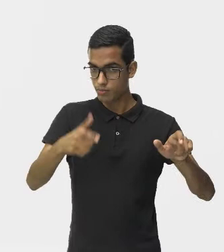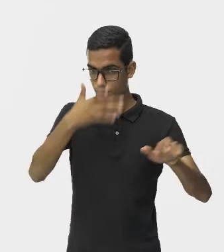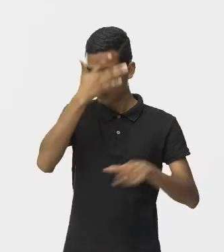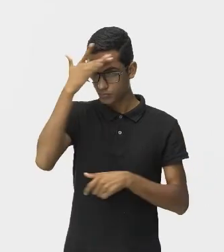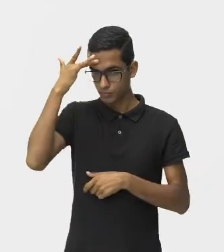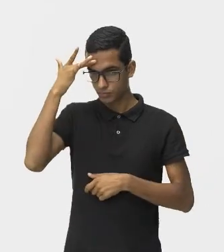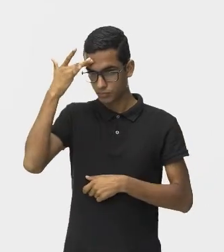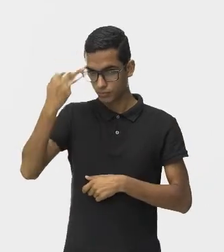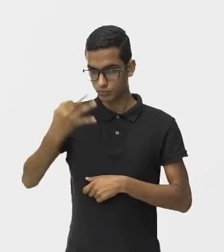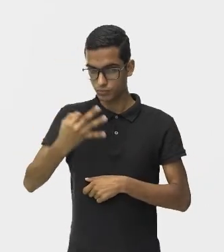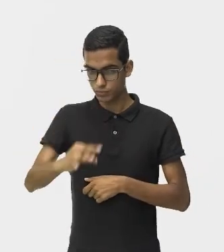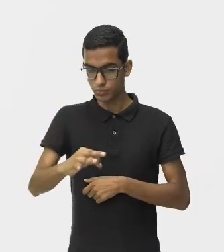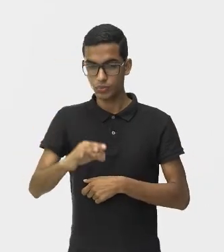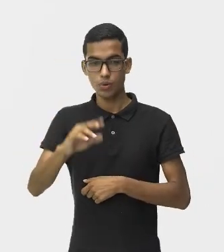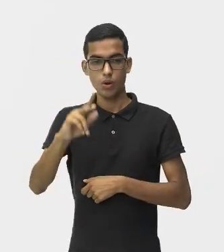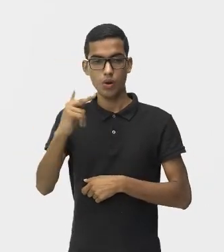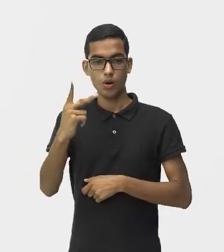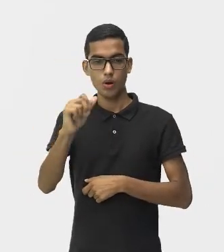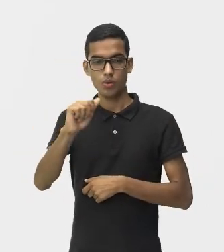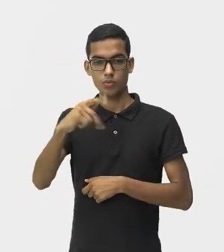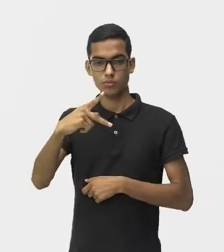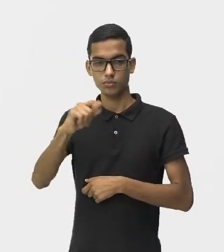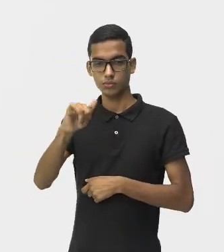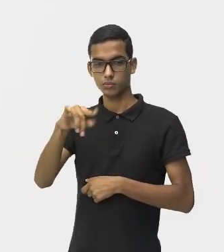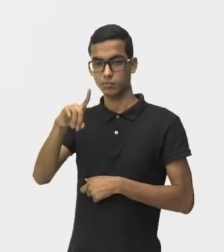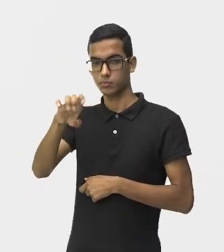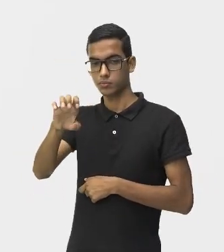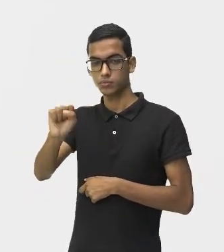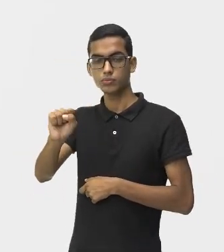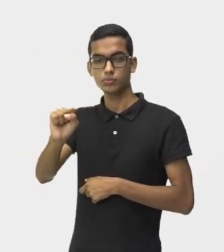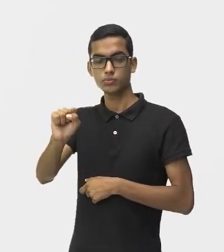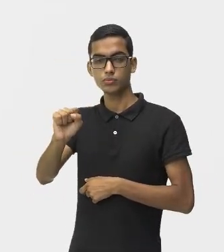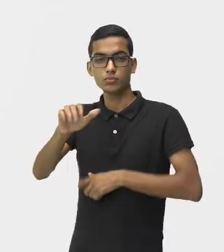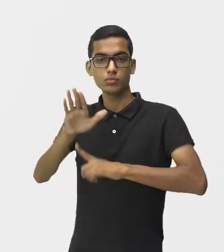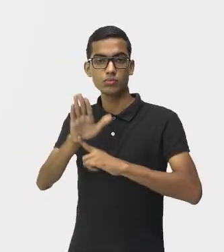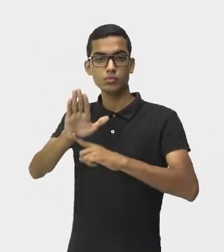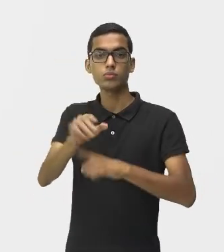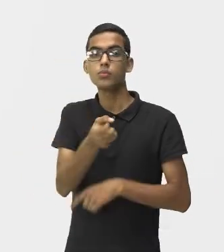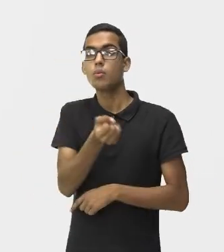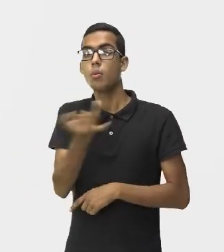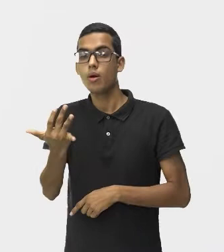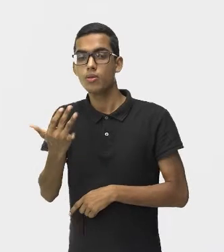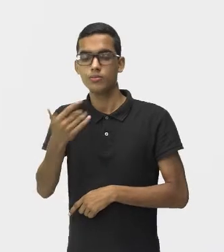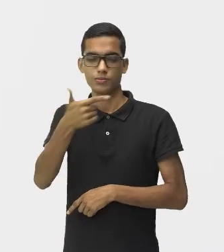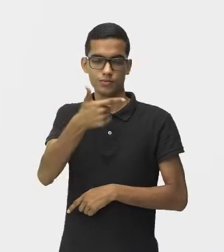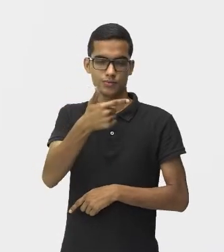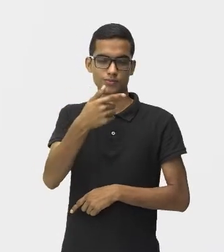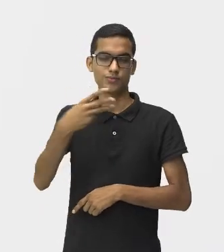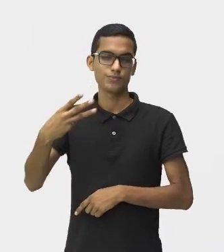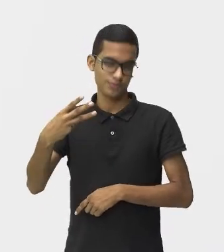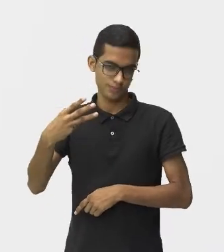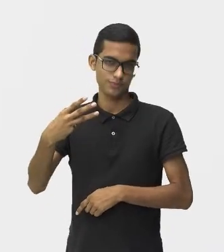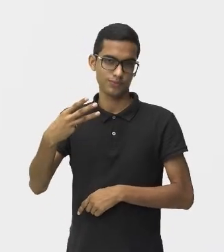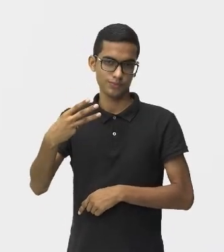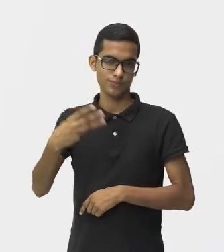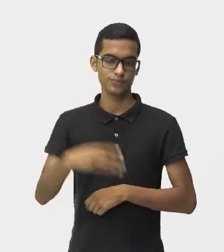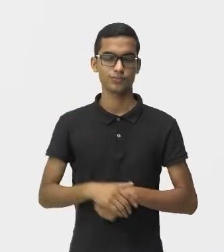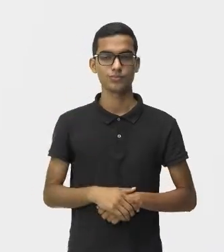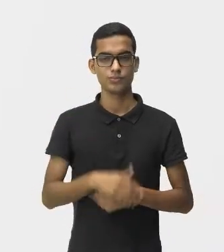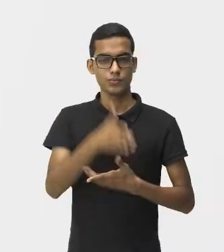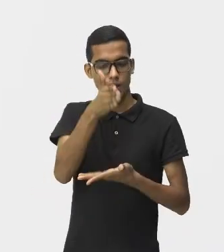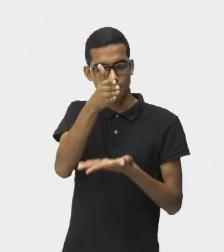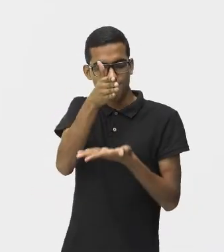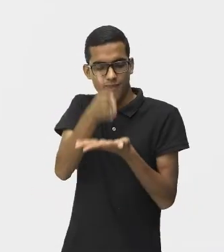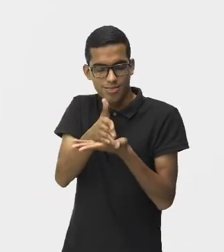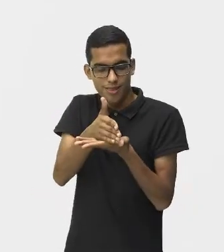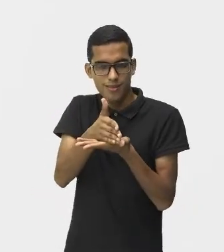de células haploides, elas apresentam 23, né? Que é a metade ali do total. No caso